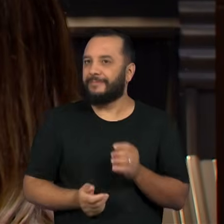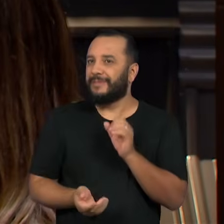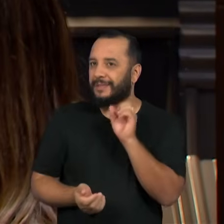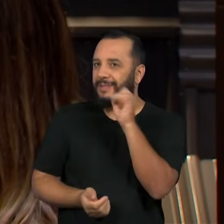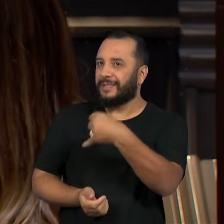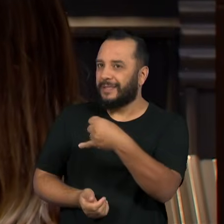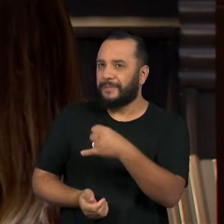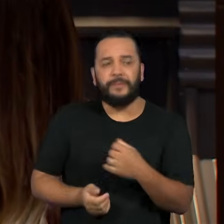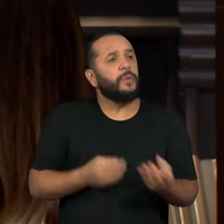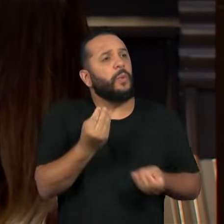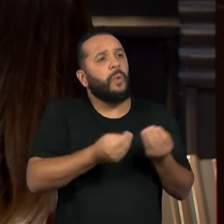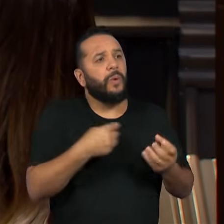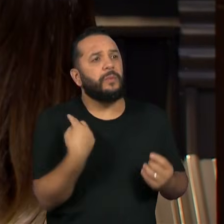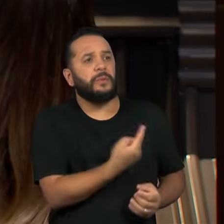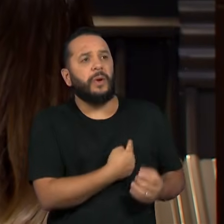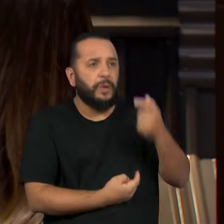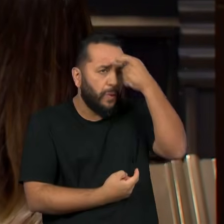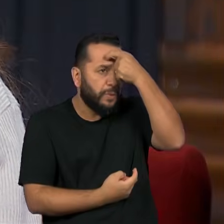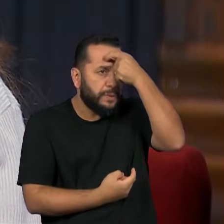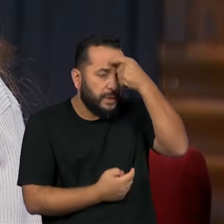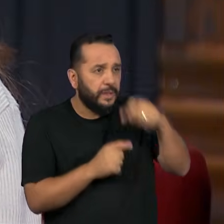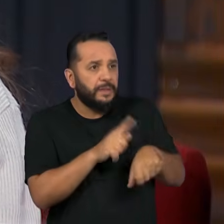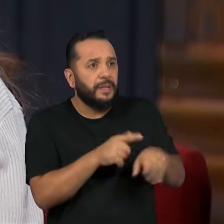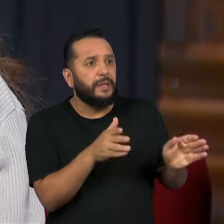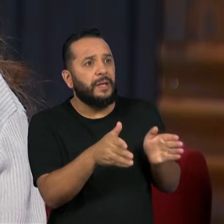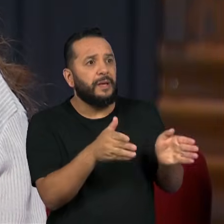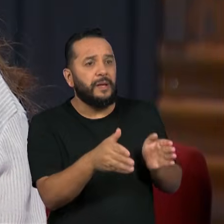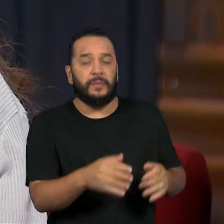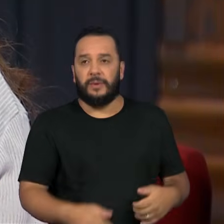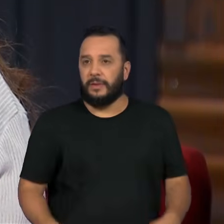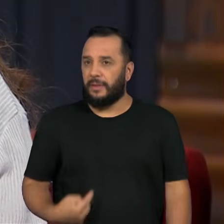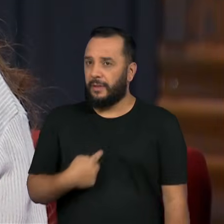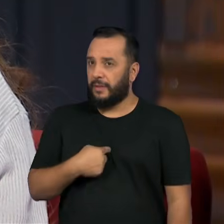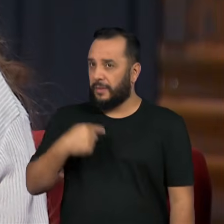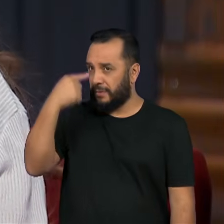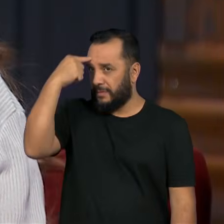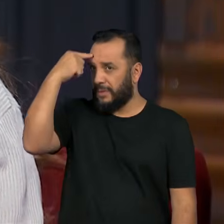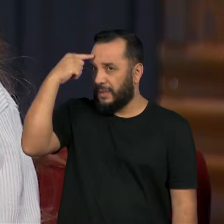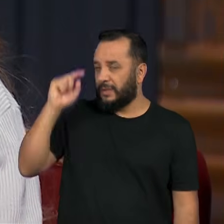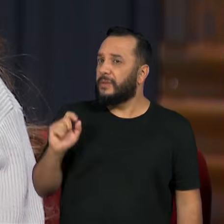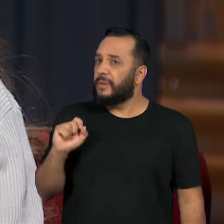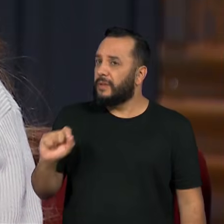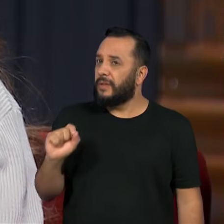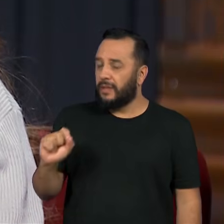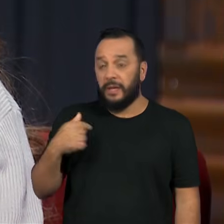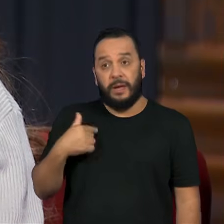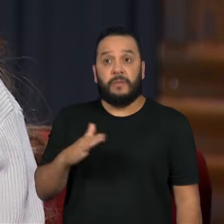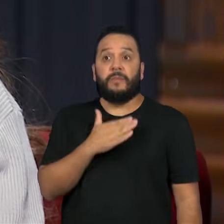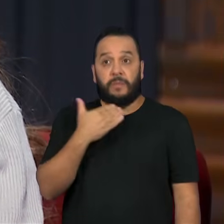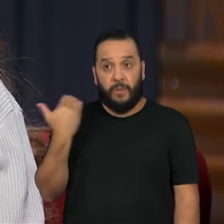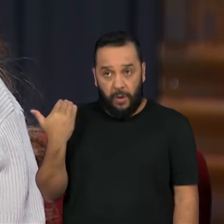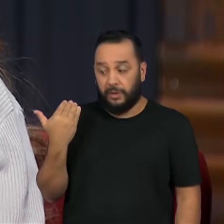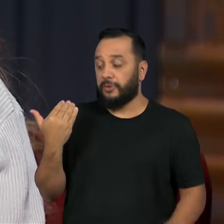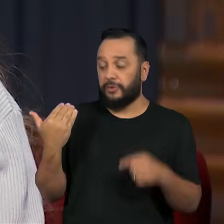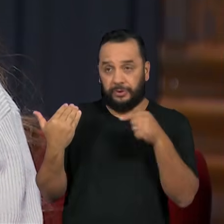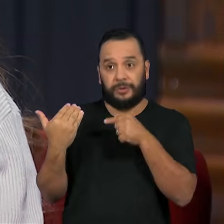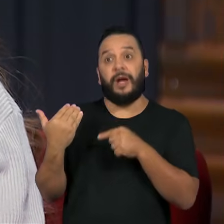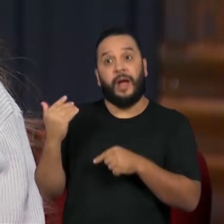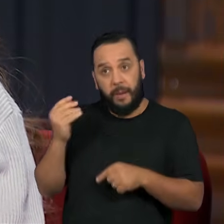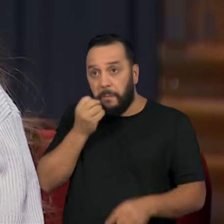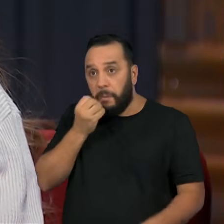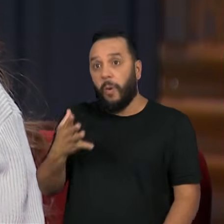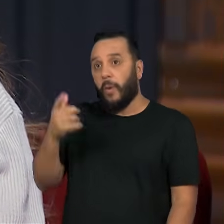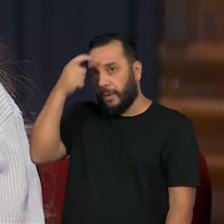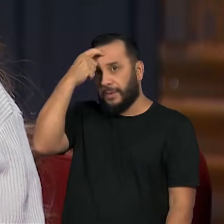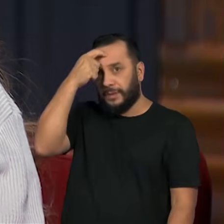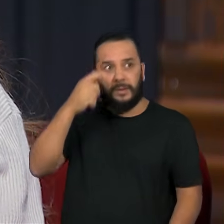então, consciência do tempo? Eu penso que vale a pena ter a morte como uma boa conselheira. Ah,